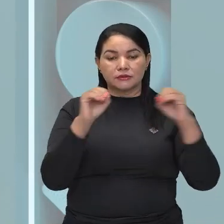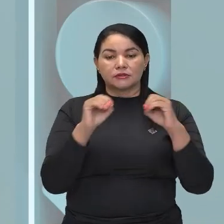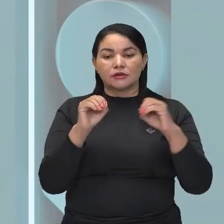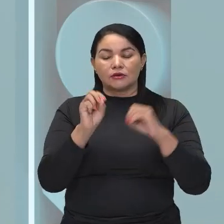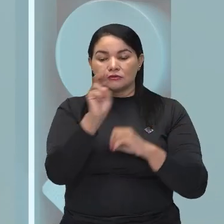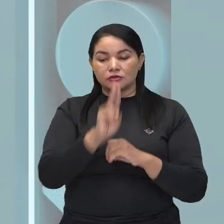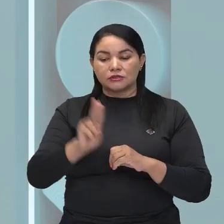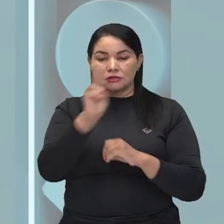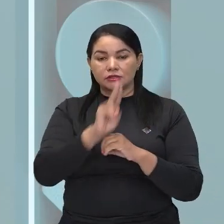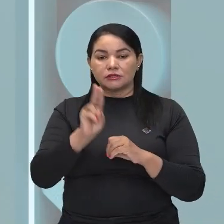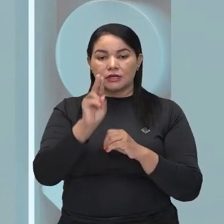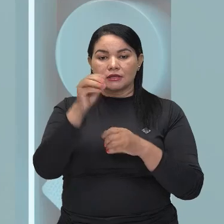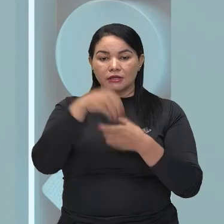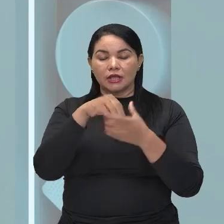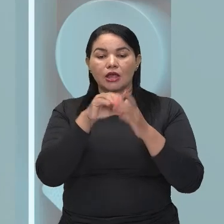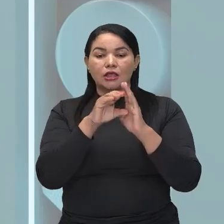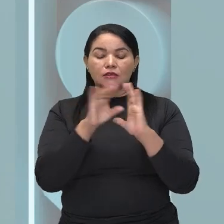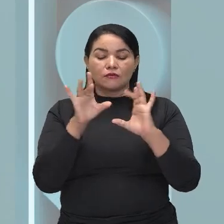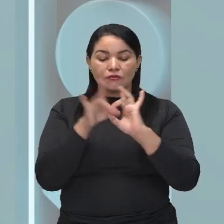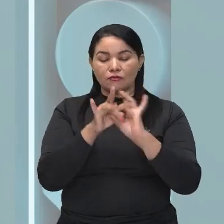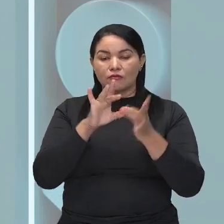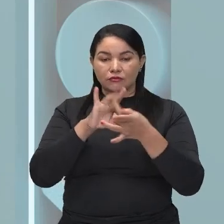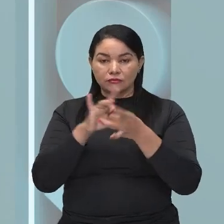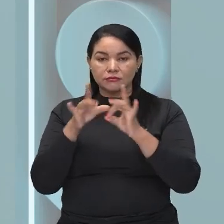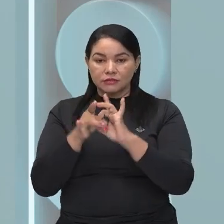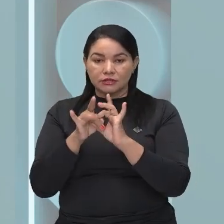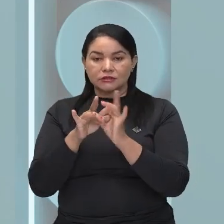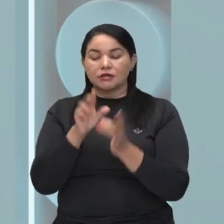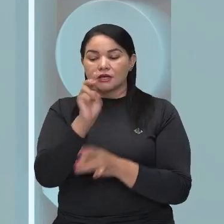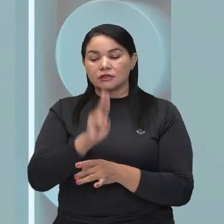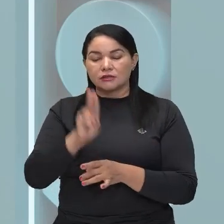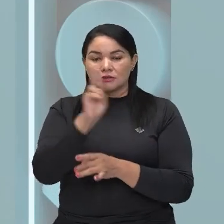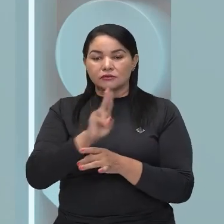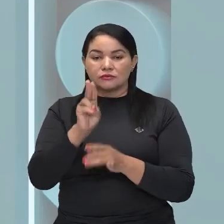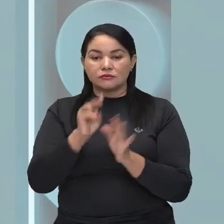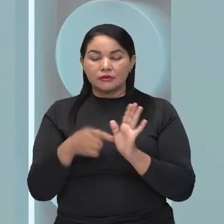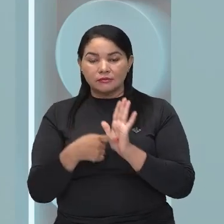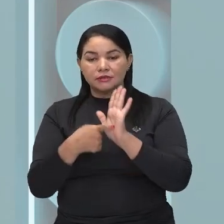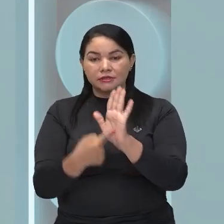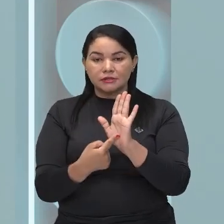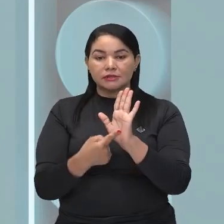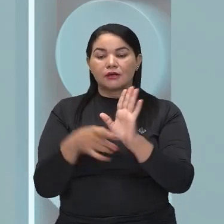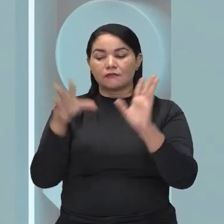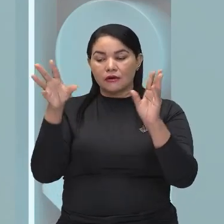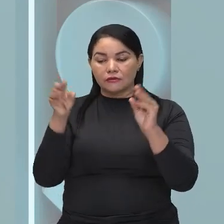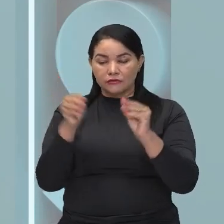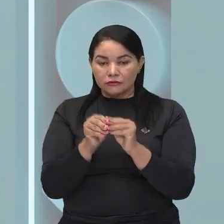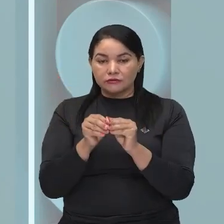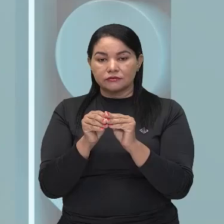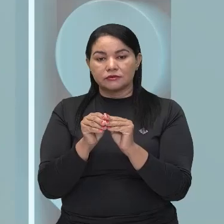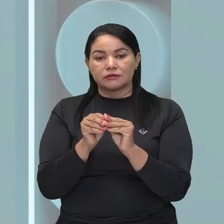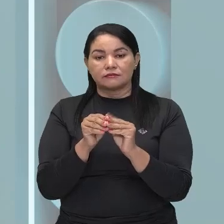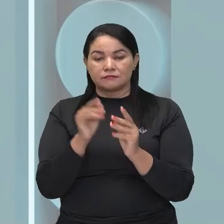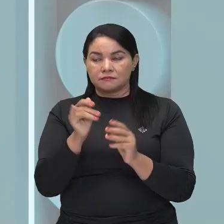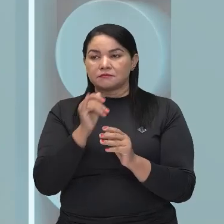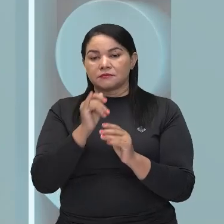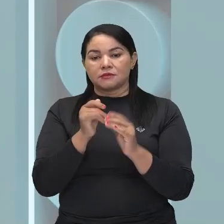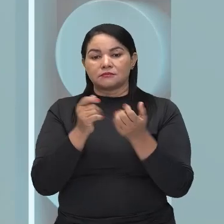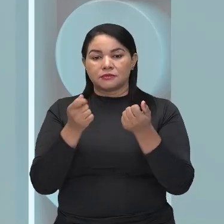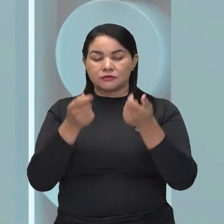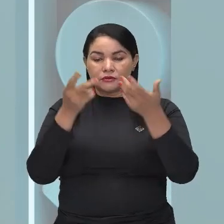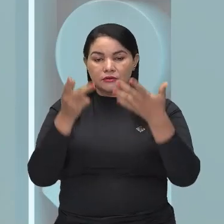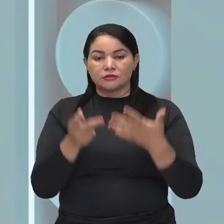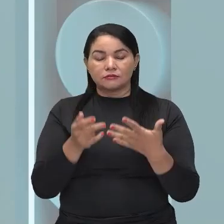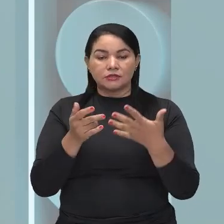contexto, elas nos ajudam a apresentar uma conclusão para algo que foi dito numa